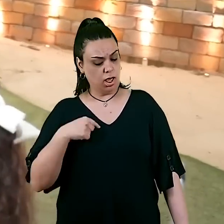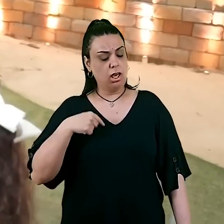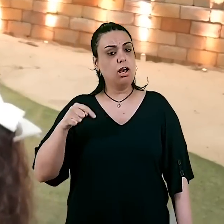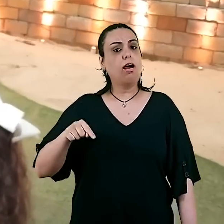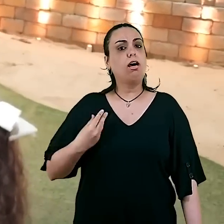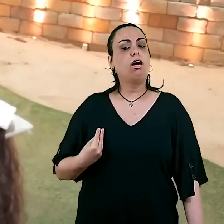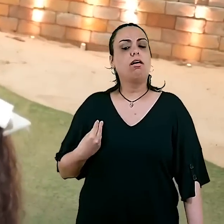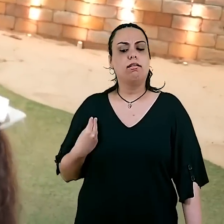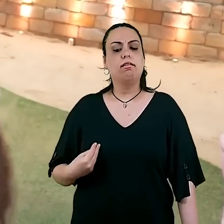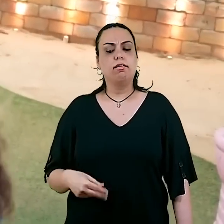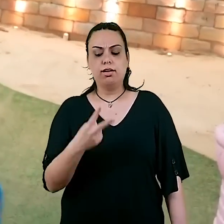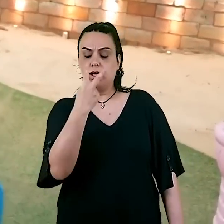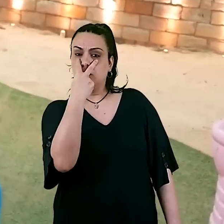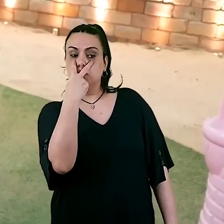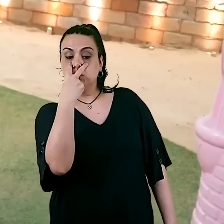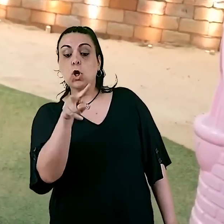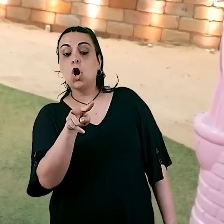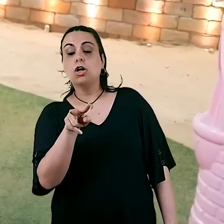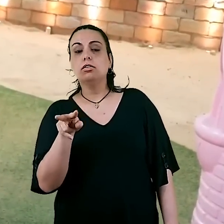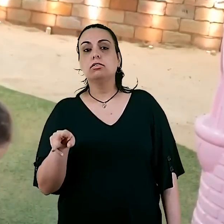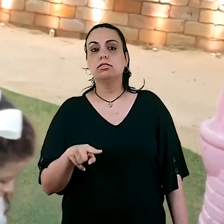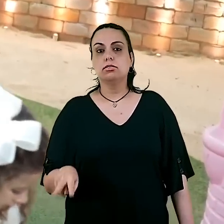Tô aqui, viu?